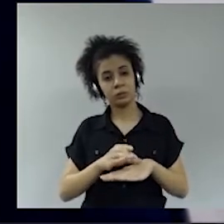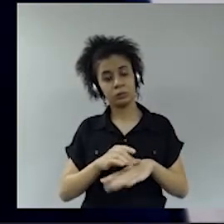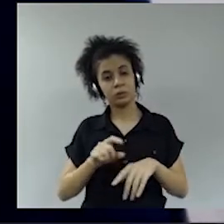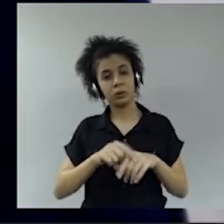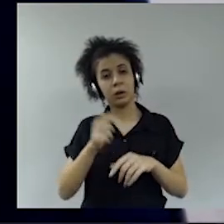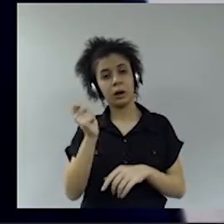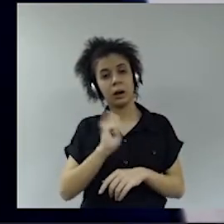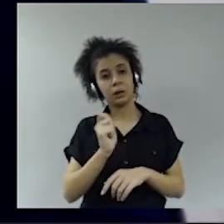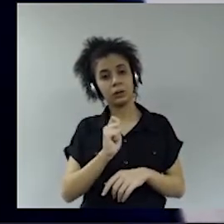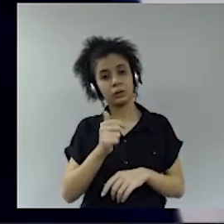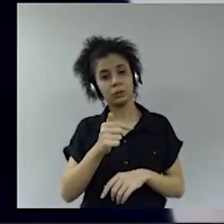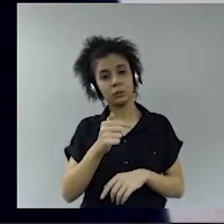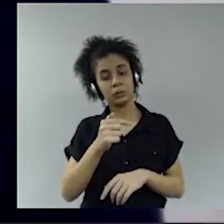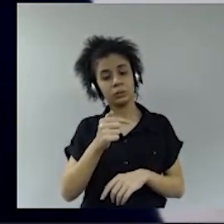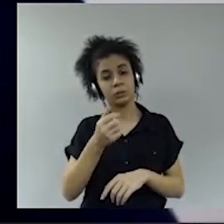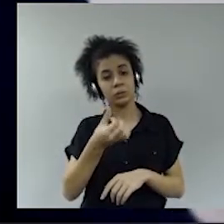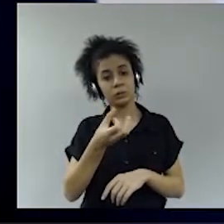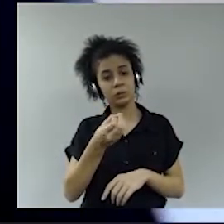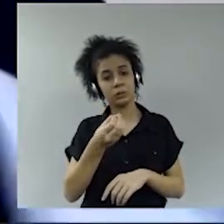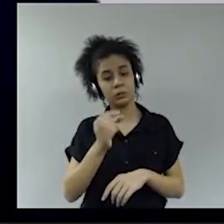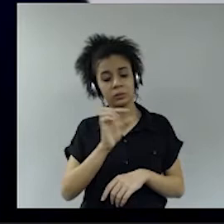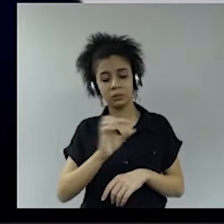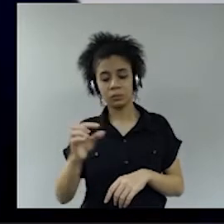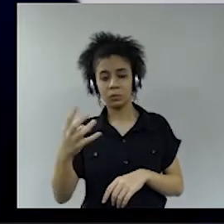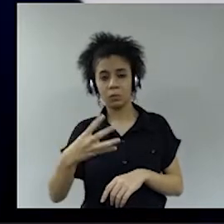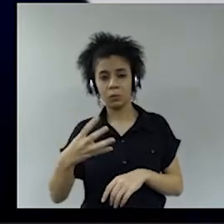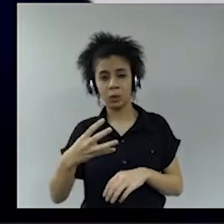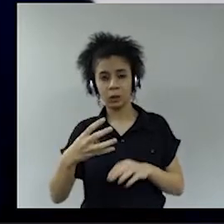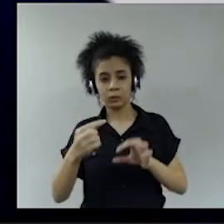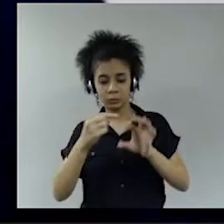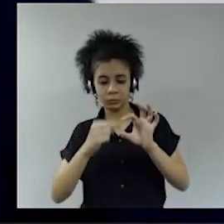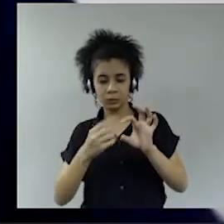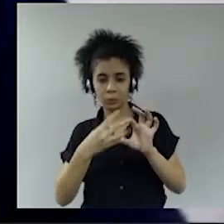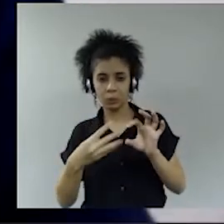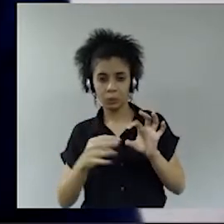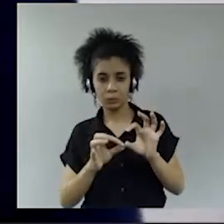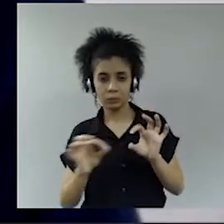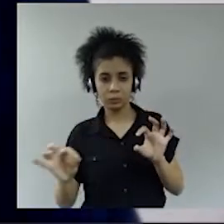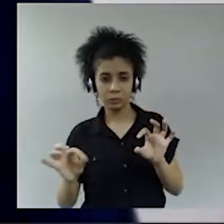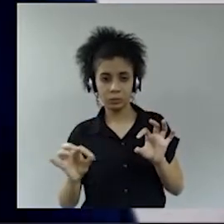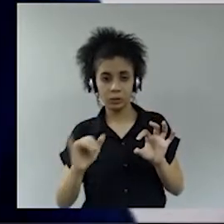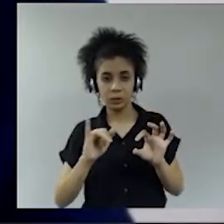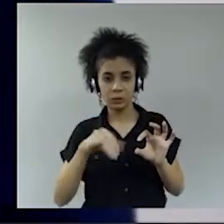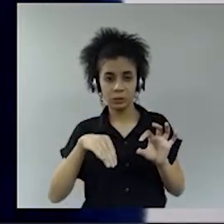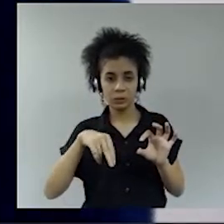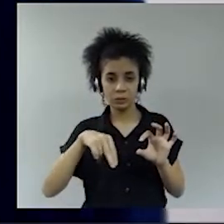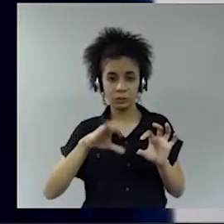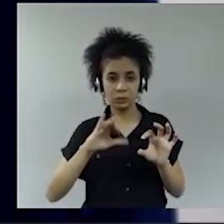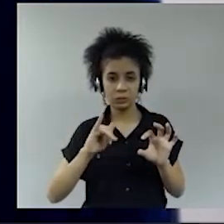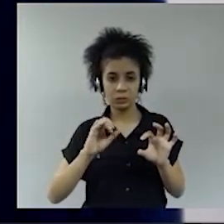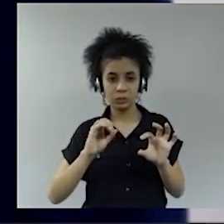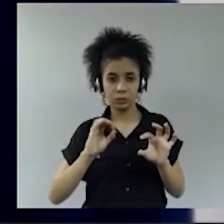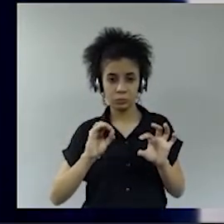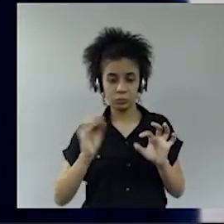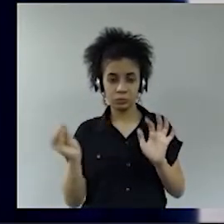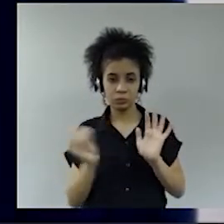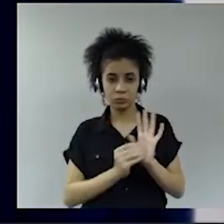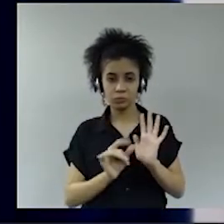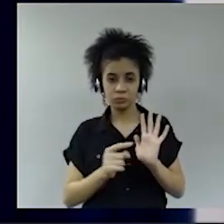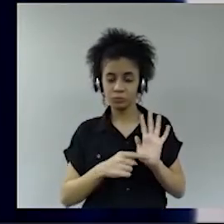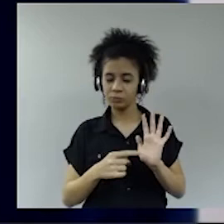artigo 60, parágrafo 4º, inciso 4º. Ele constitui um dos